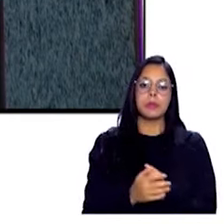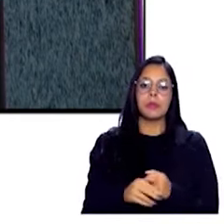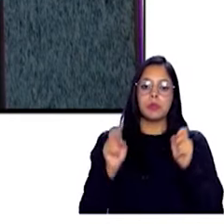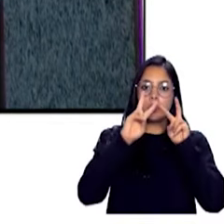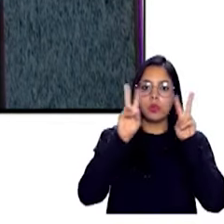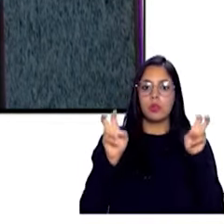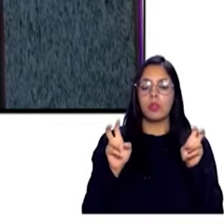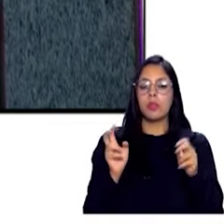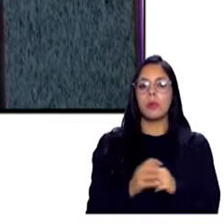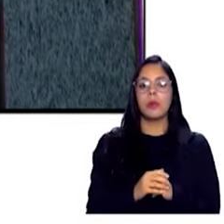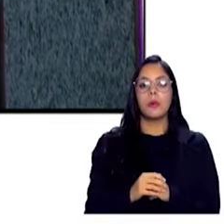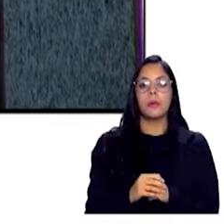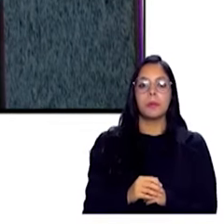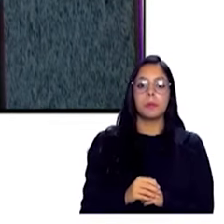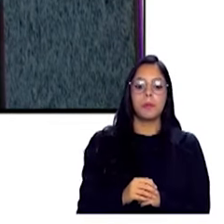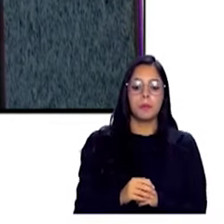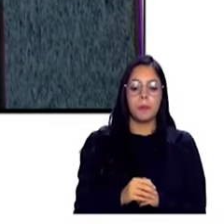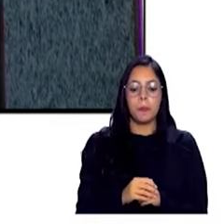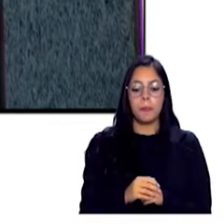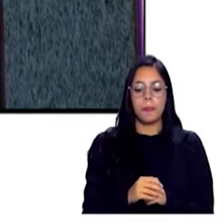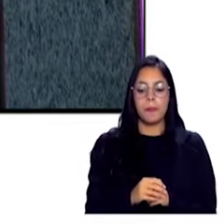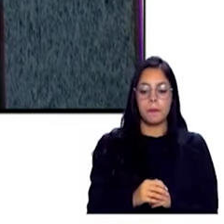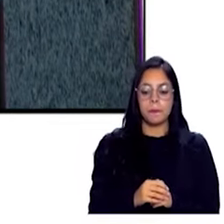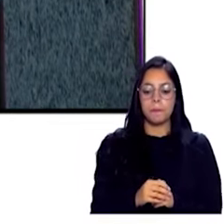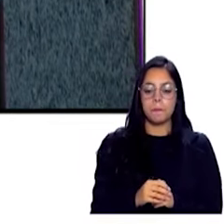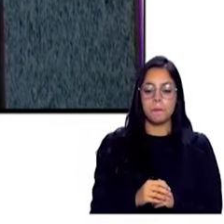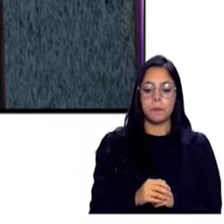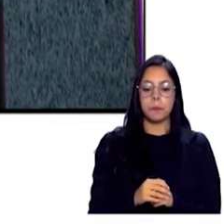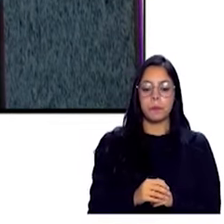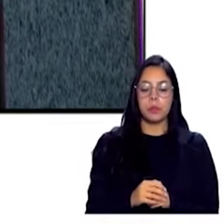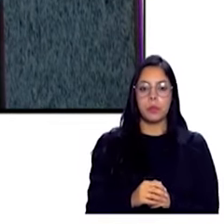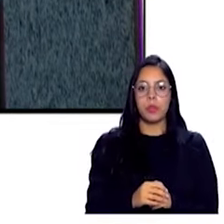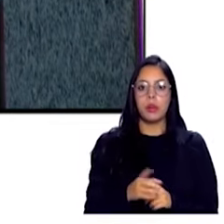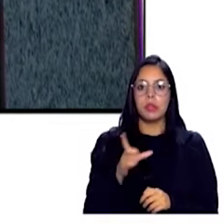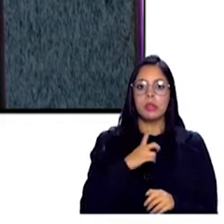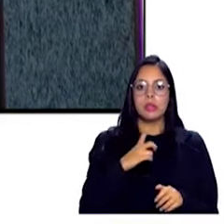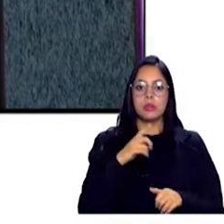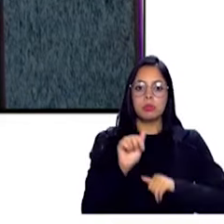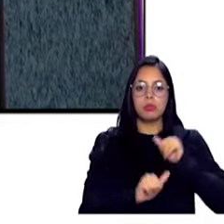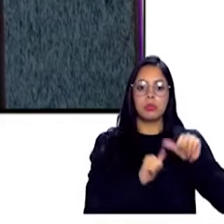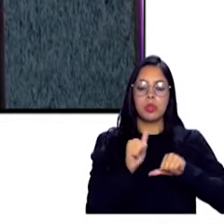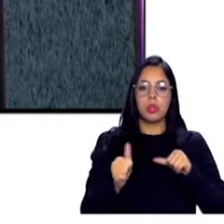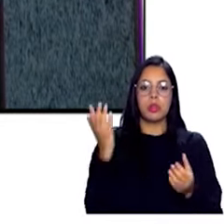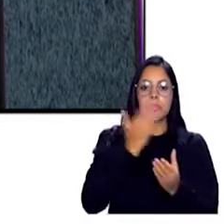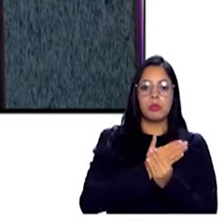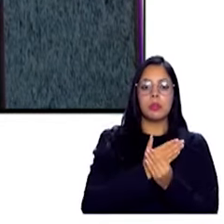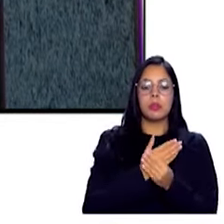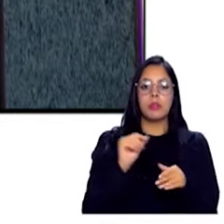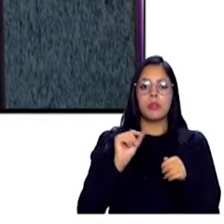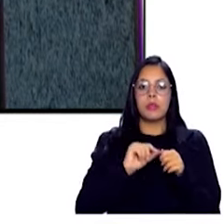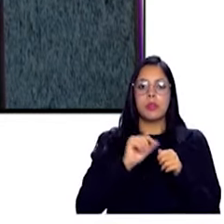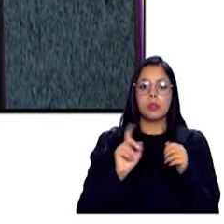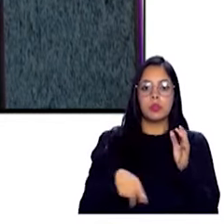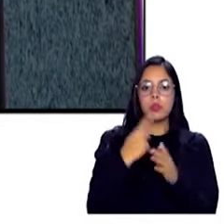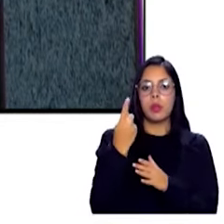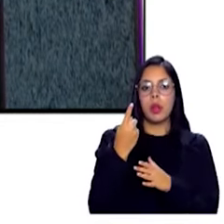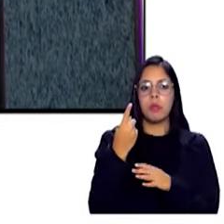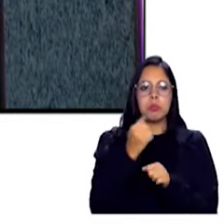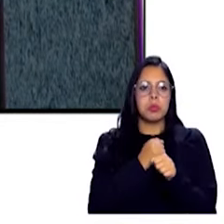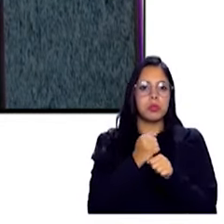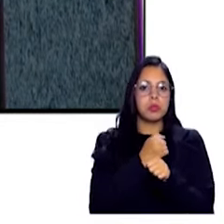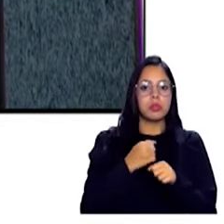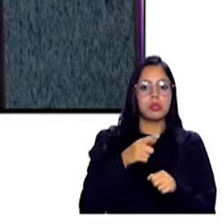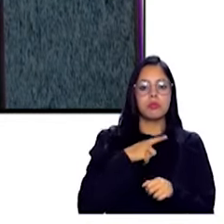de uma à luz de uma reforma processual realizada nos primeiros anos da